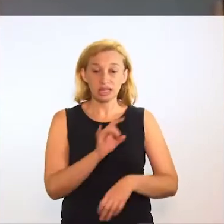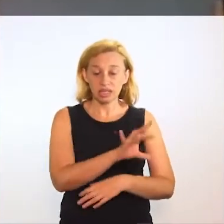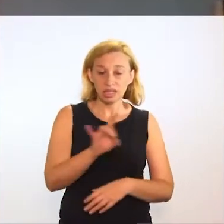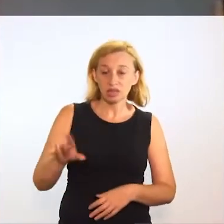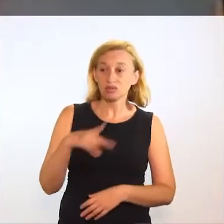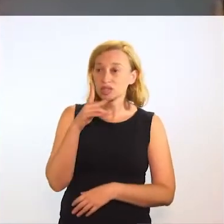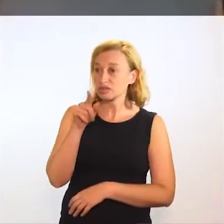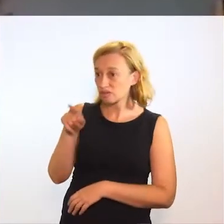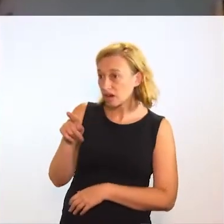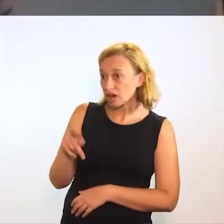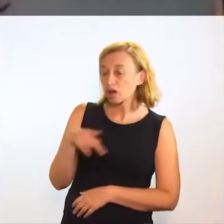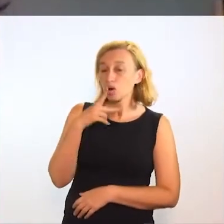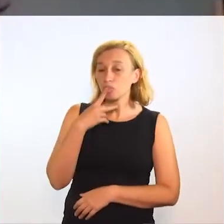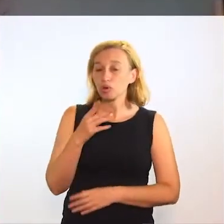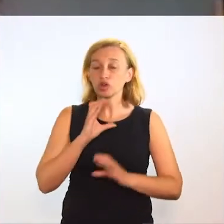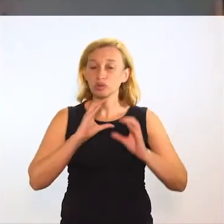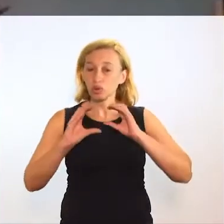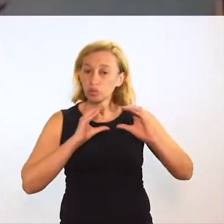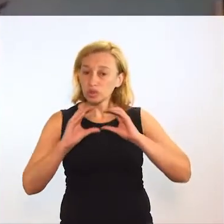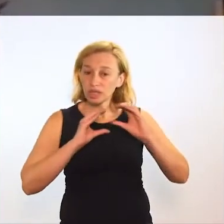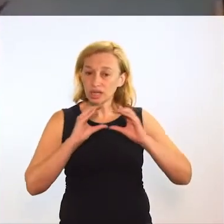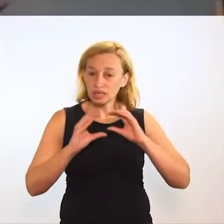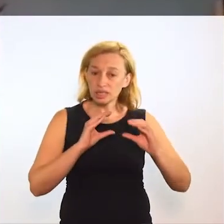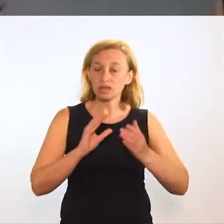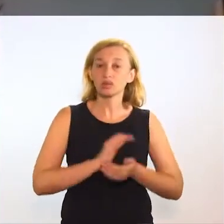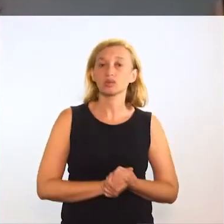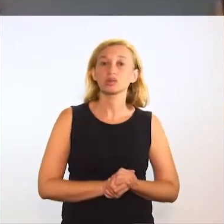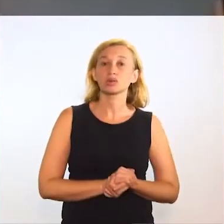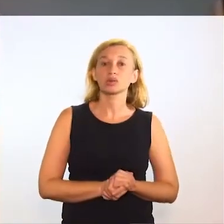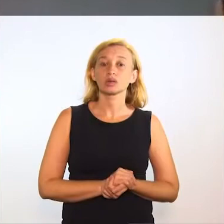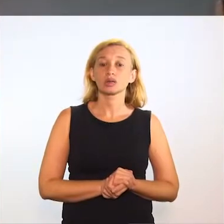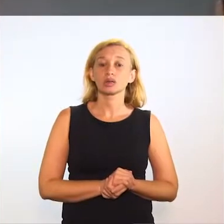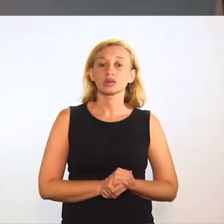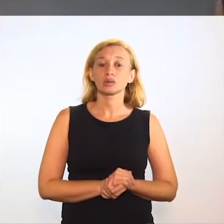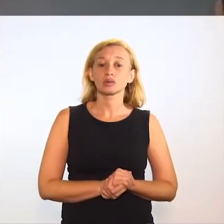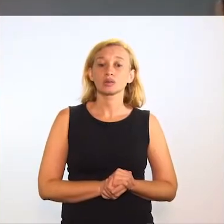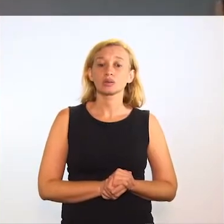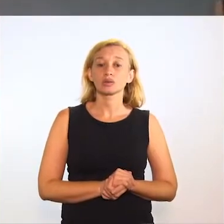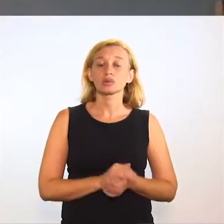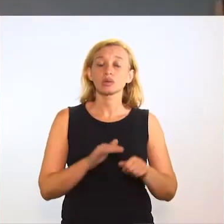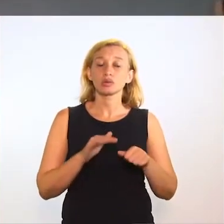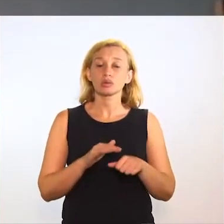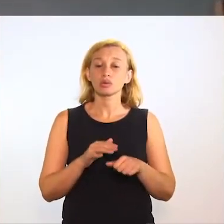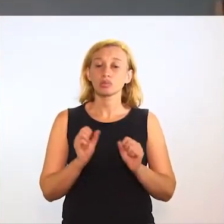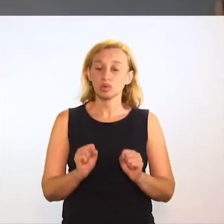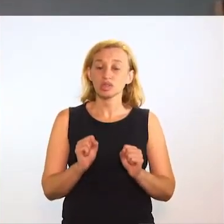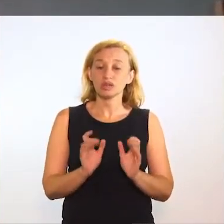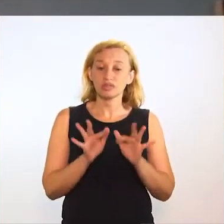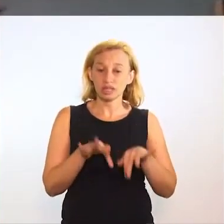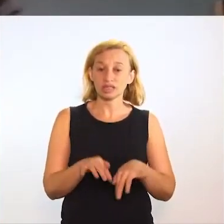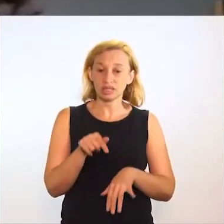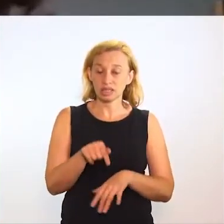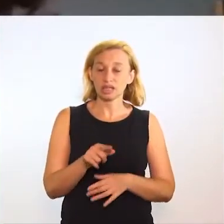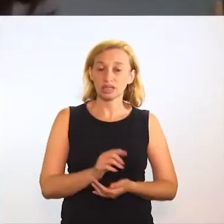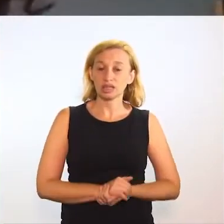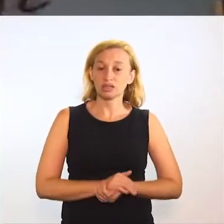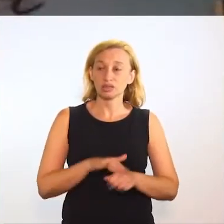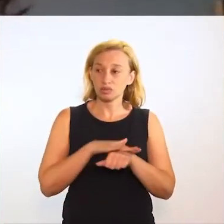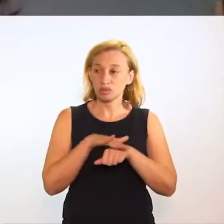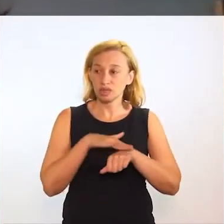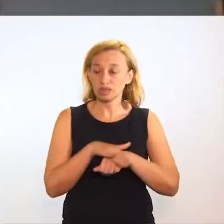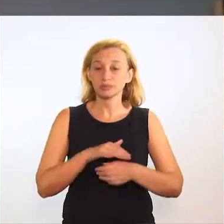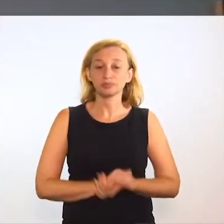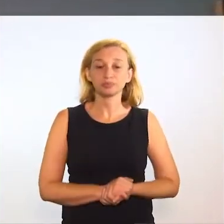de necessidade. Então, eu queria que você falasse um pouquinho sobre essa questão da comunicação aí, para a gente poder fechar aqui a